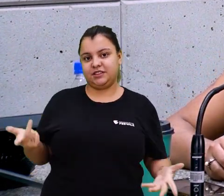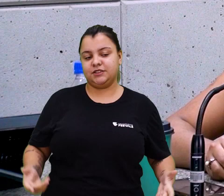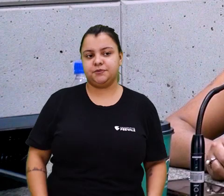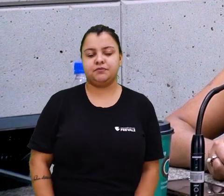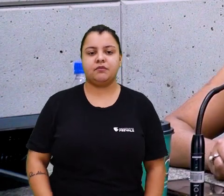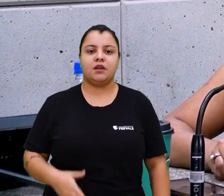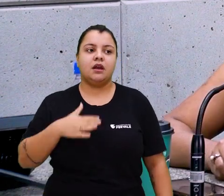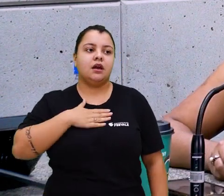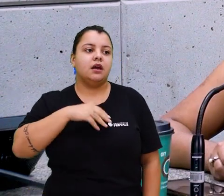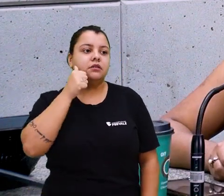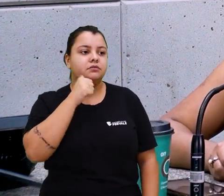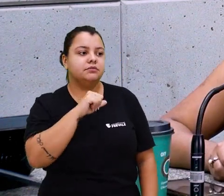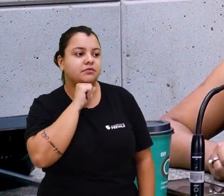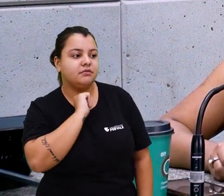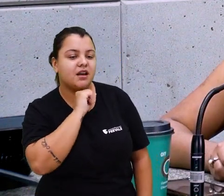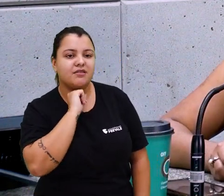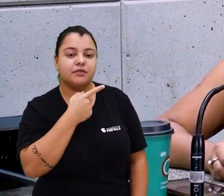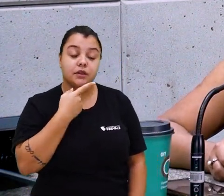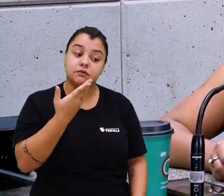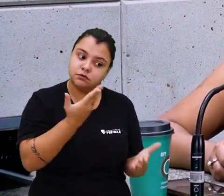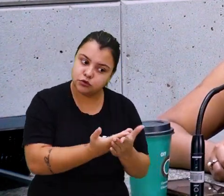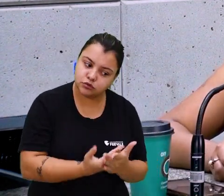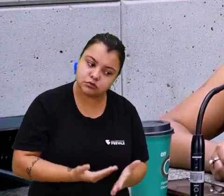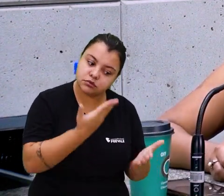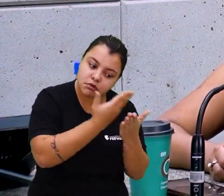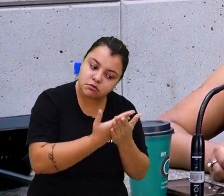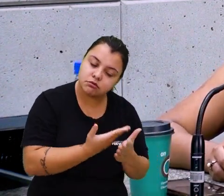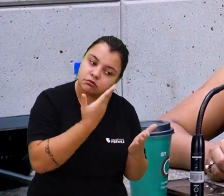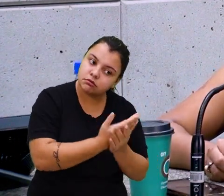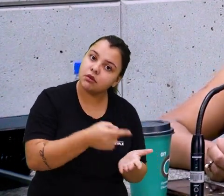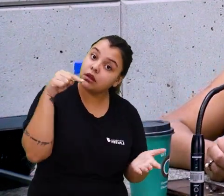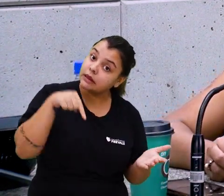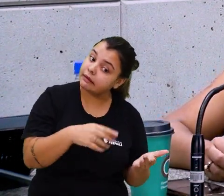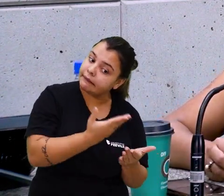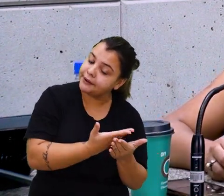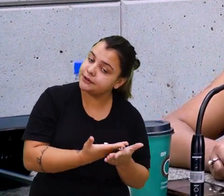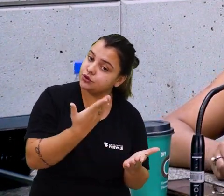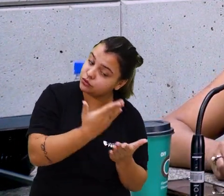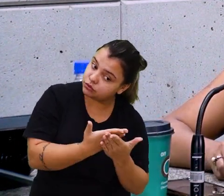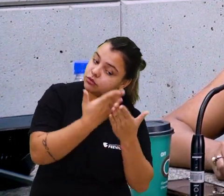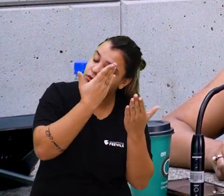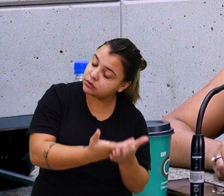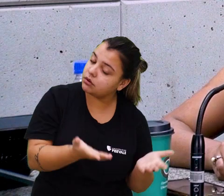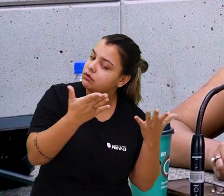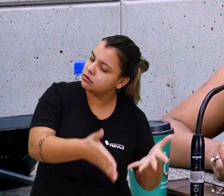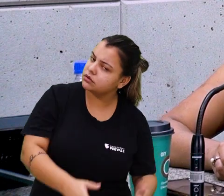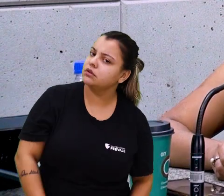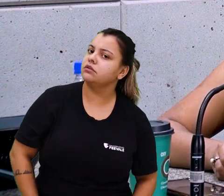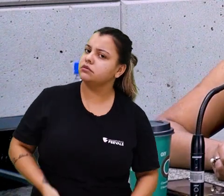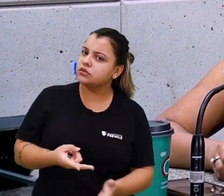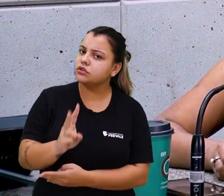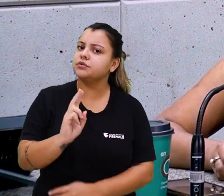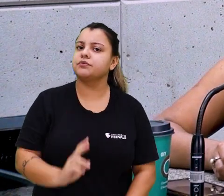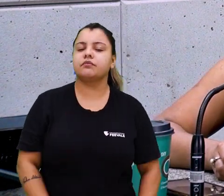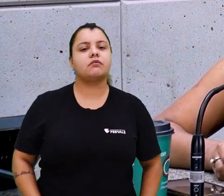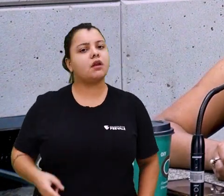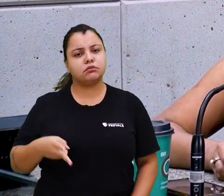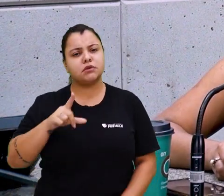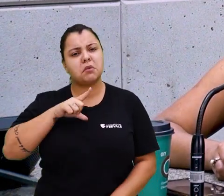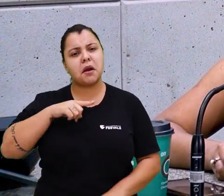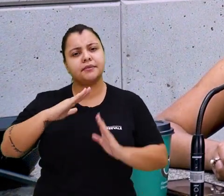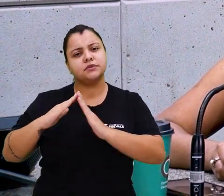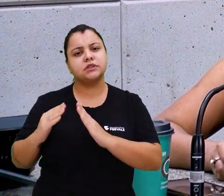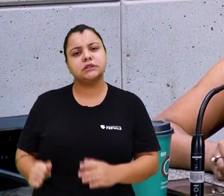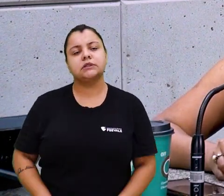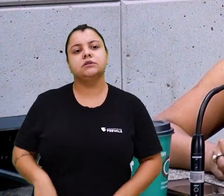voz sempre tinha muito aquela coisa do estudo também tipo assim não Vai estudar vai estudar Isso aí aí eu tinha sempre tive em casa assim